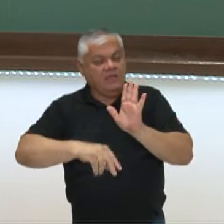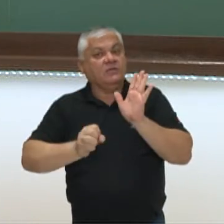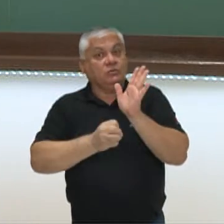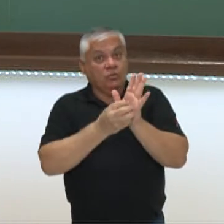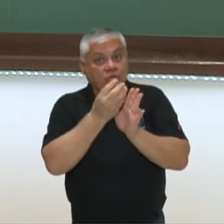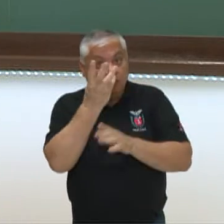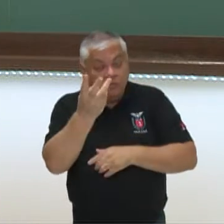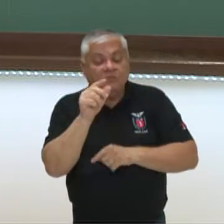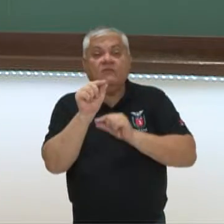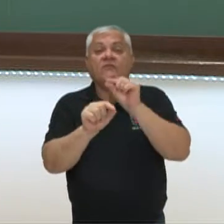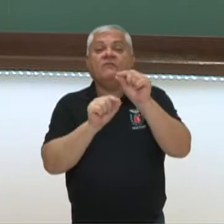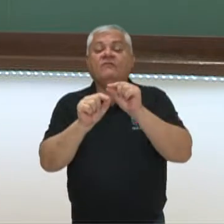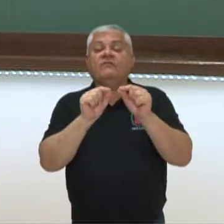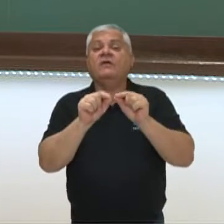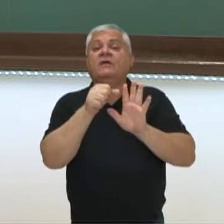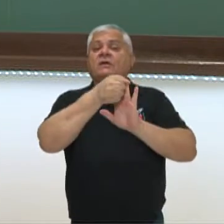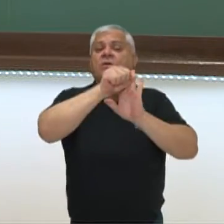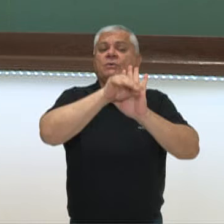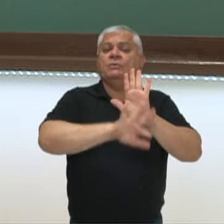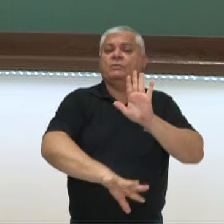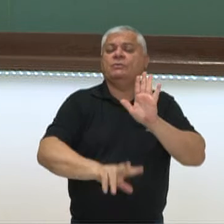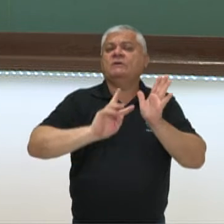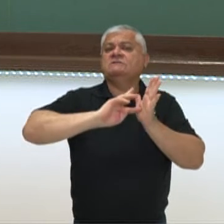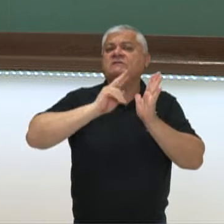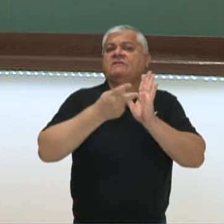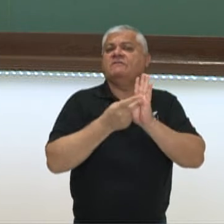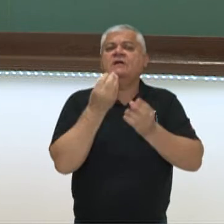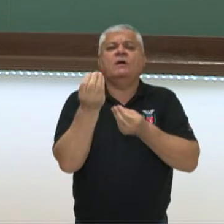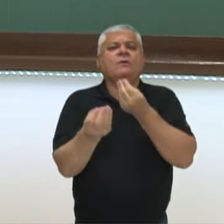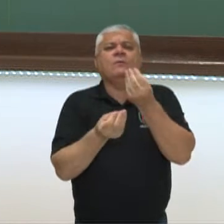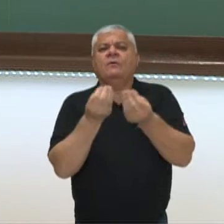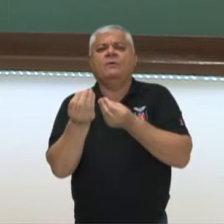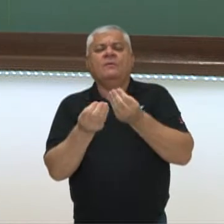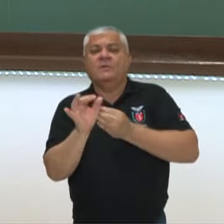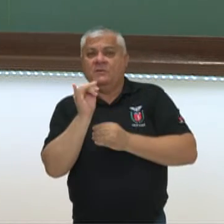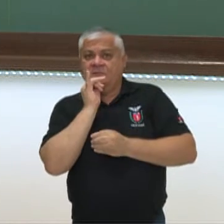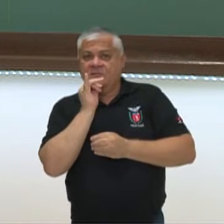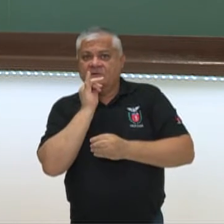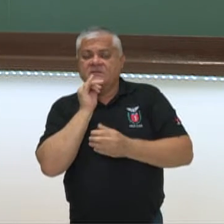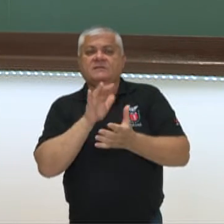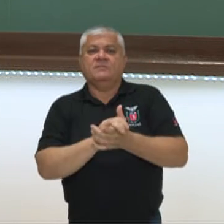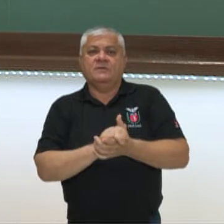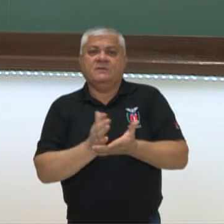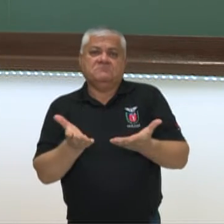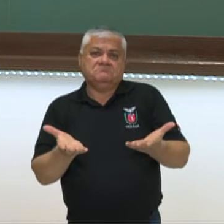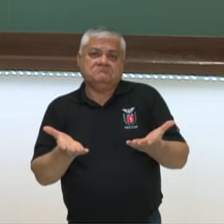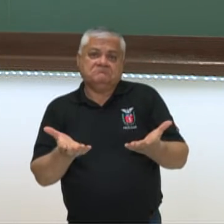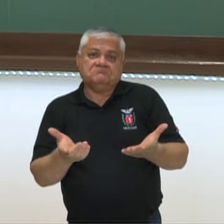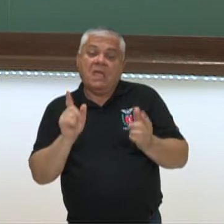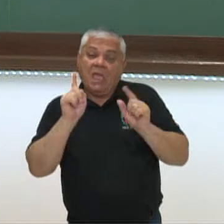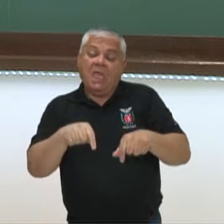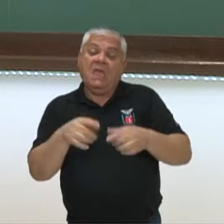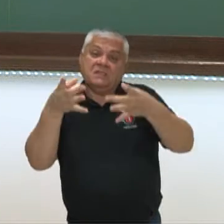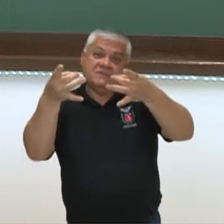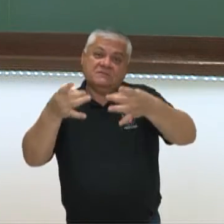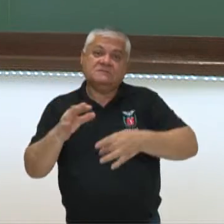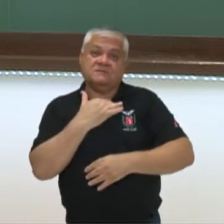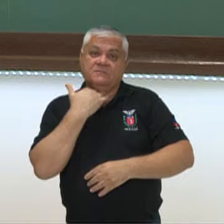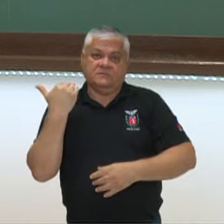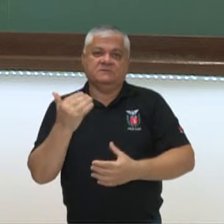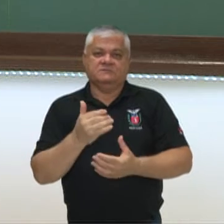Qual que é a figuração, a representação, como se dá essa, digamos assim, definição da